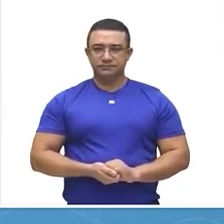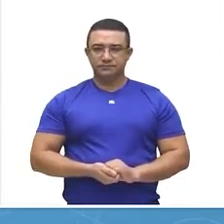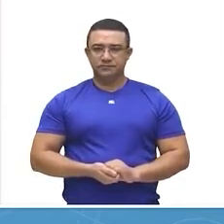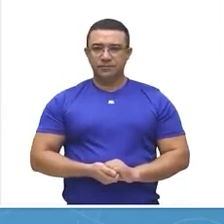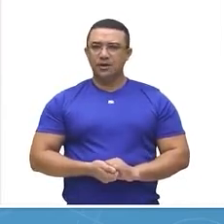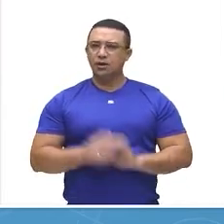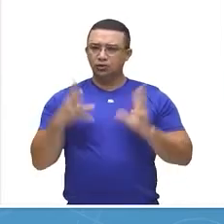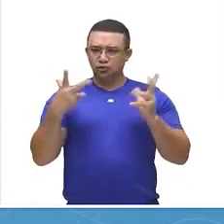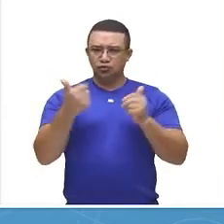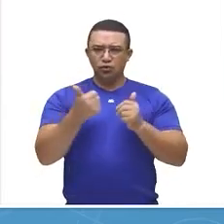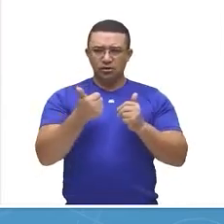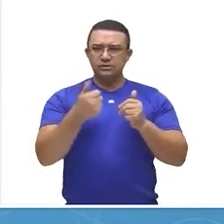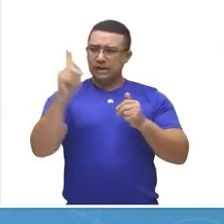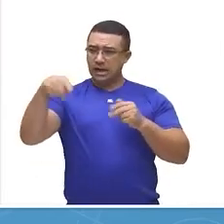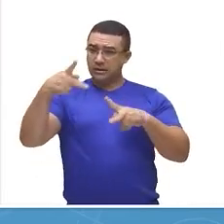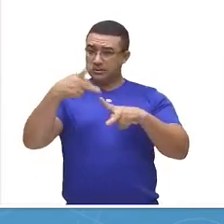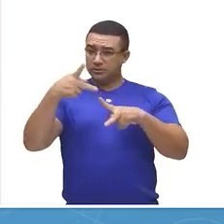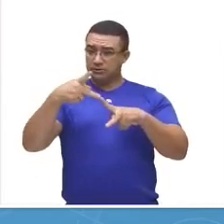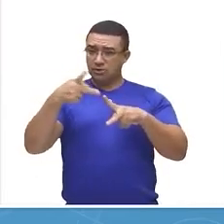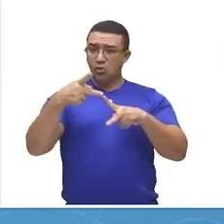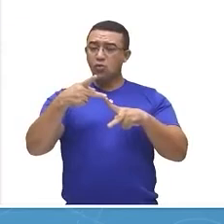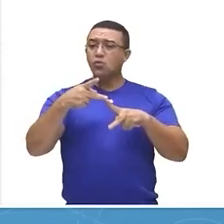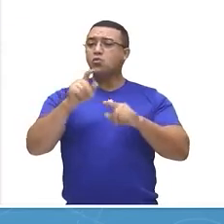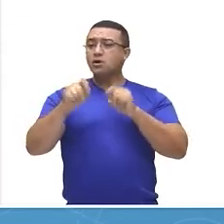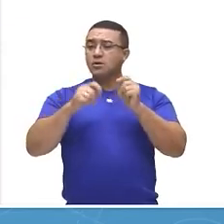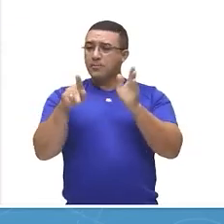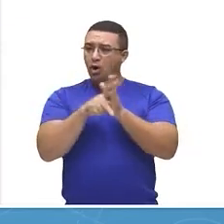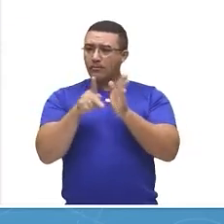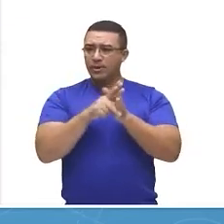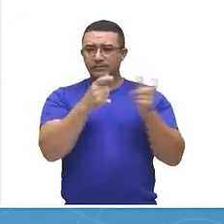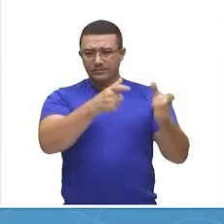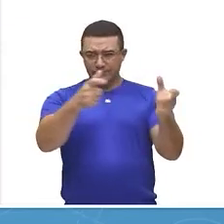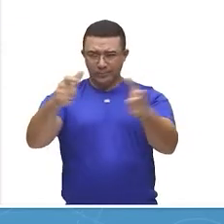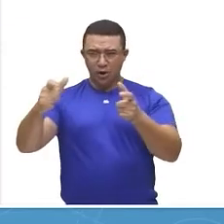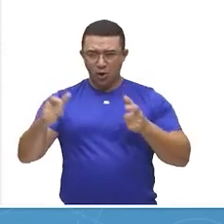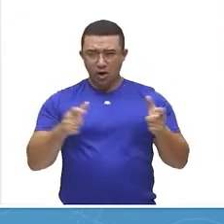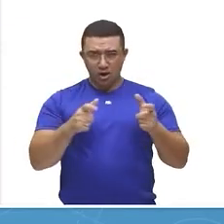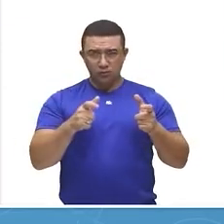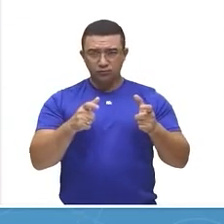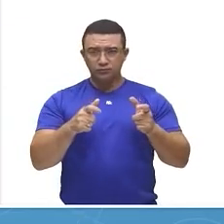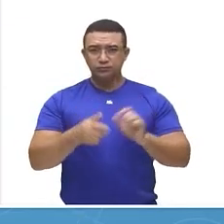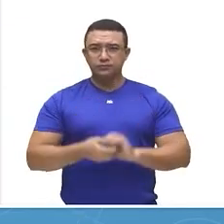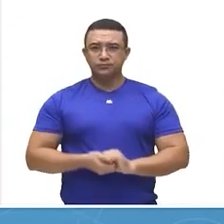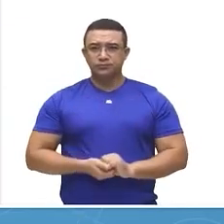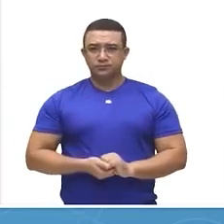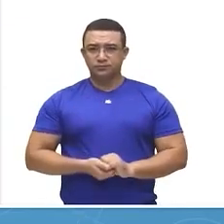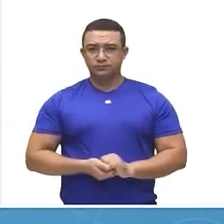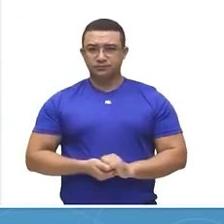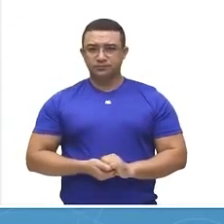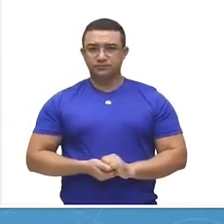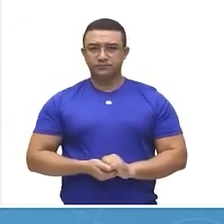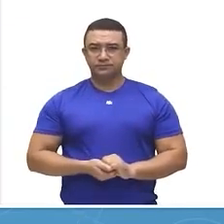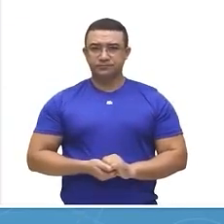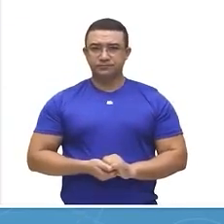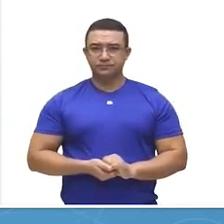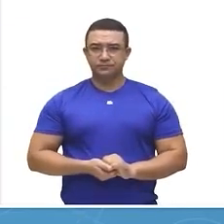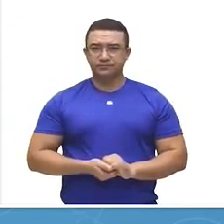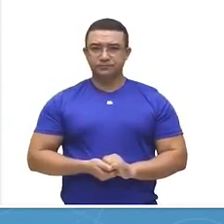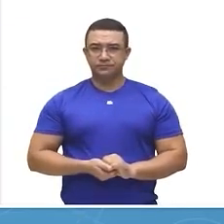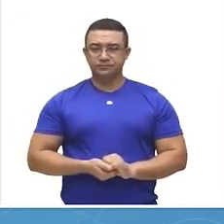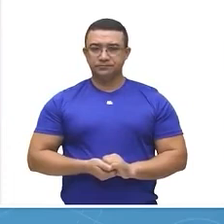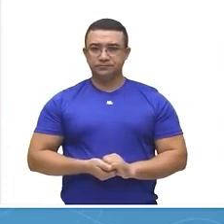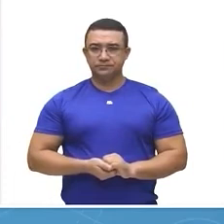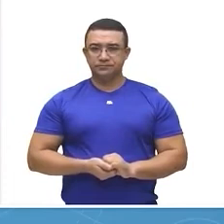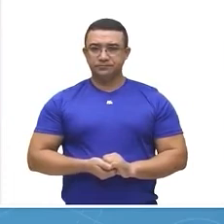como ruas, avenidas, né? Um local também não muito grande, também não muito exato, né? Ela fica no meio termo